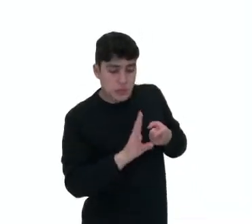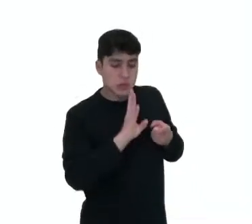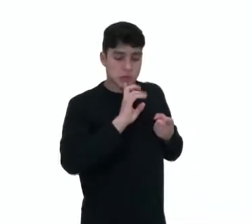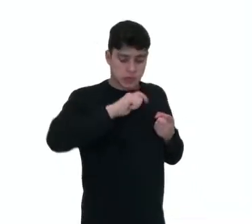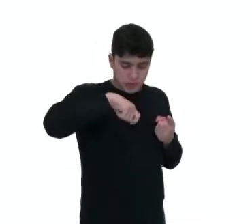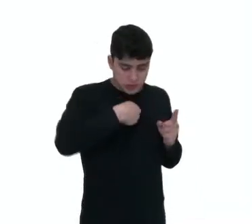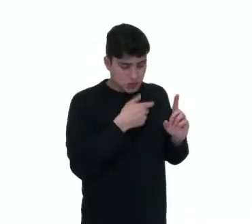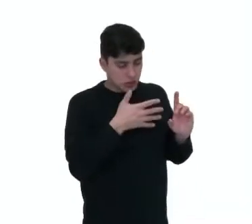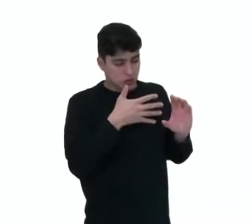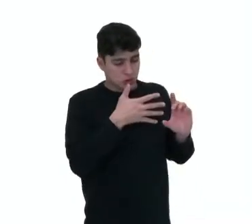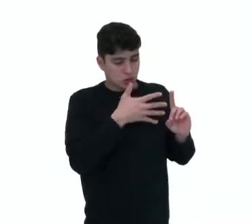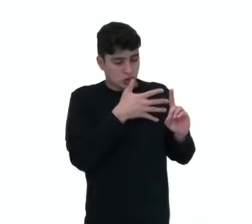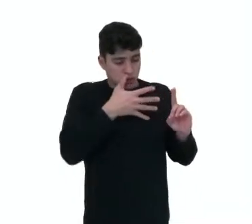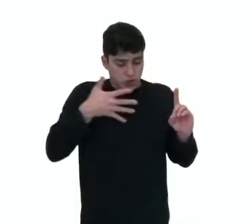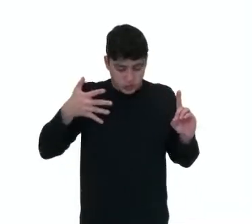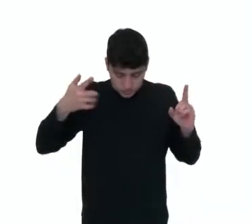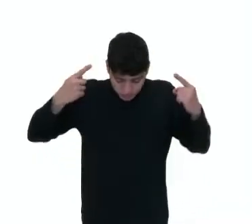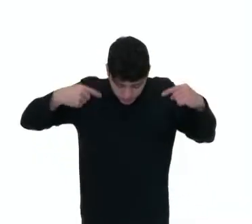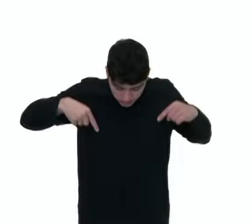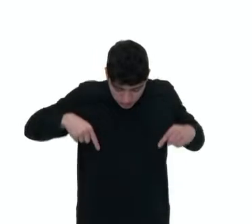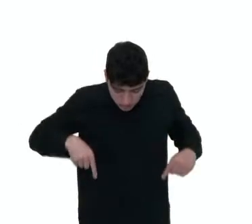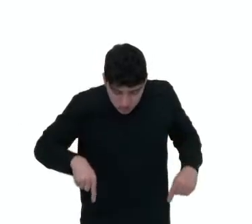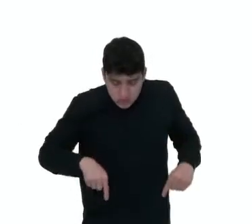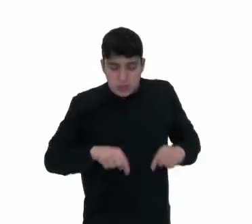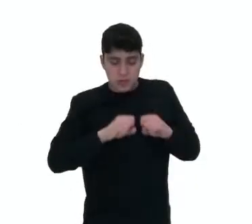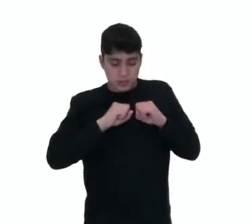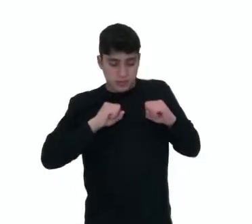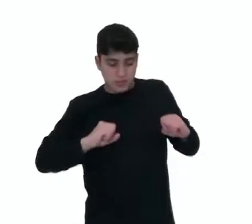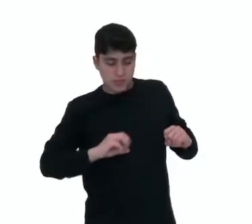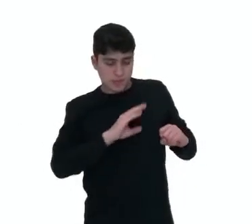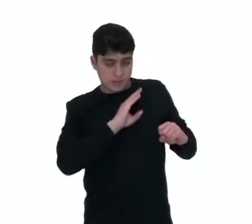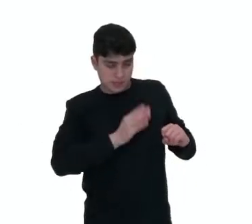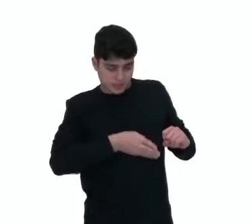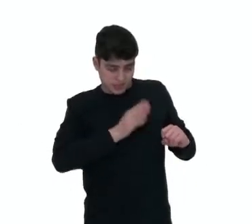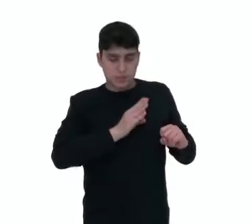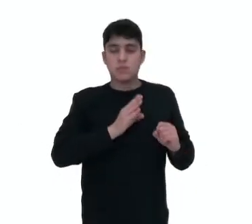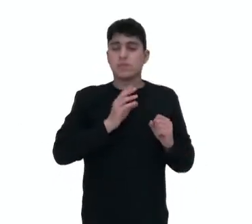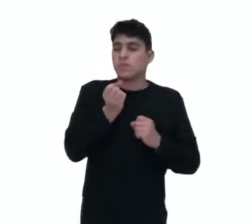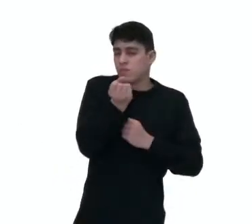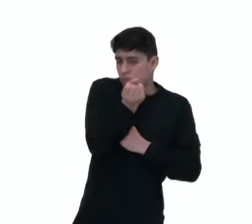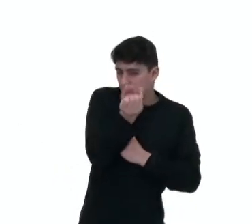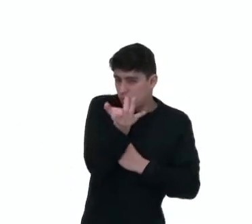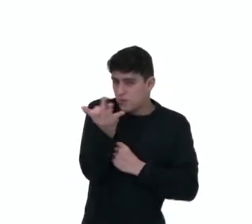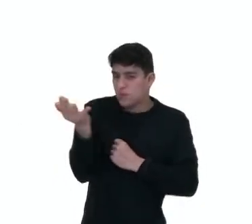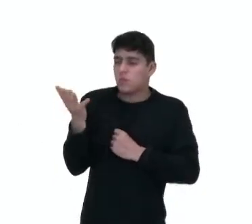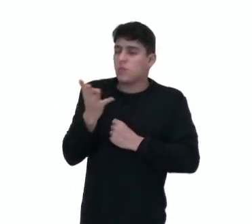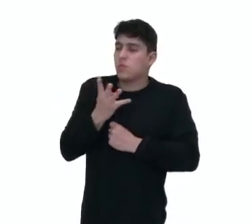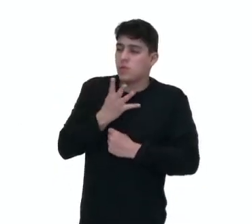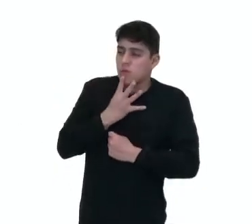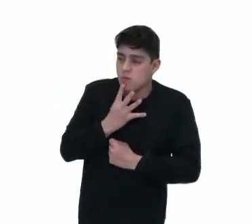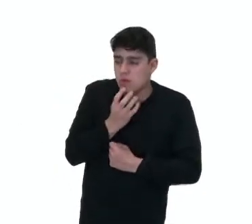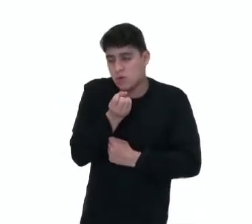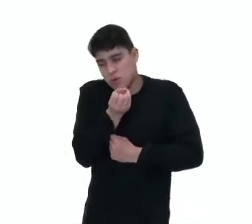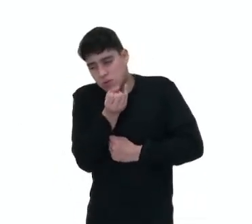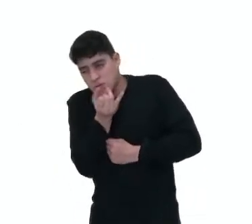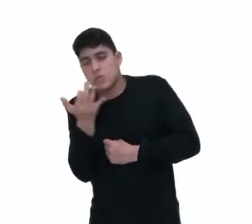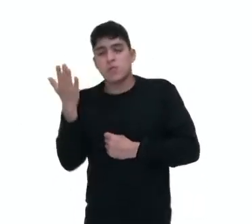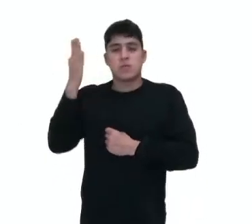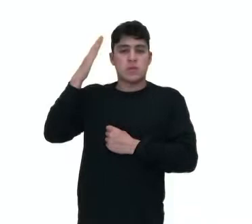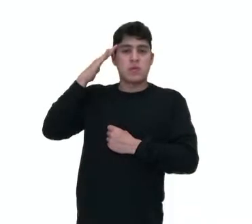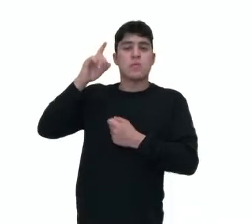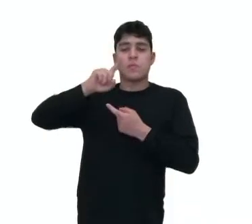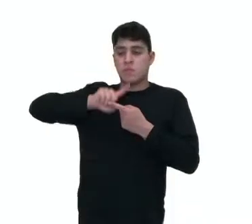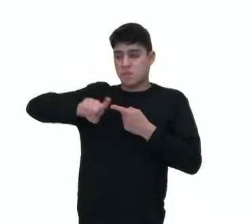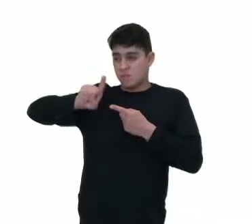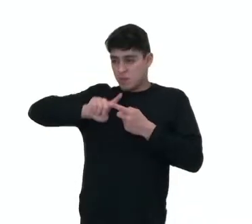do sistema cardiovascular. Nós já o conhecemos, nós já observamos dois e nós